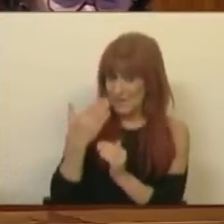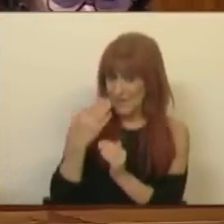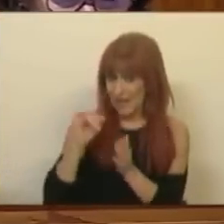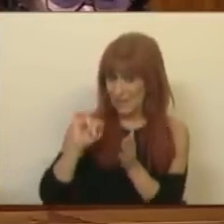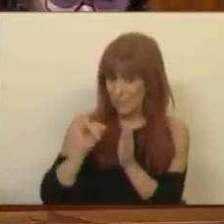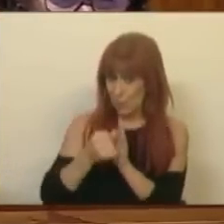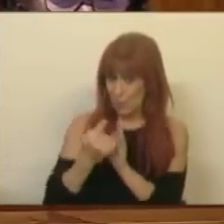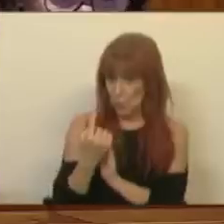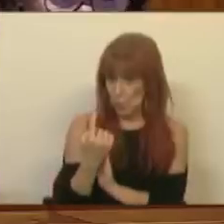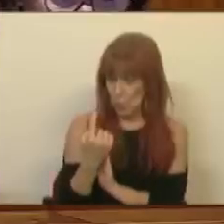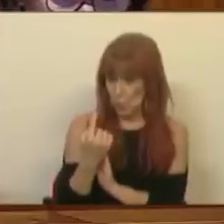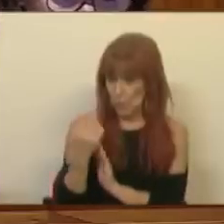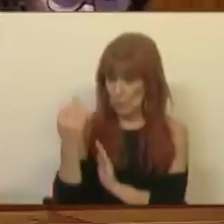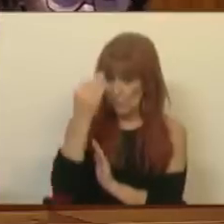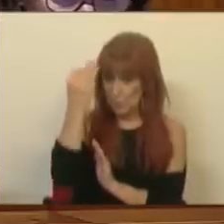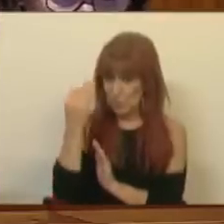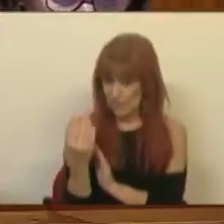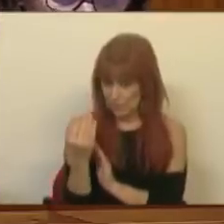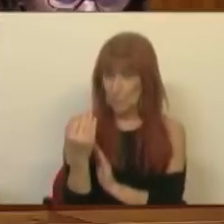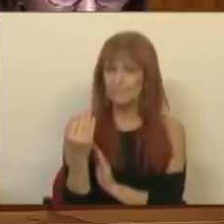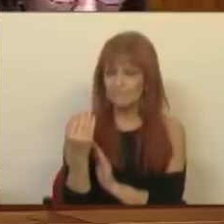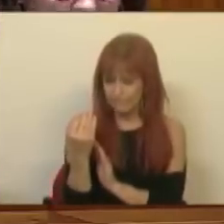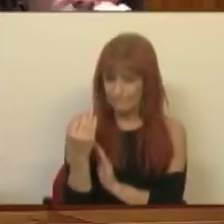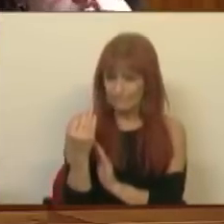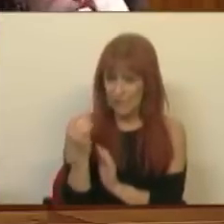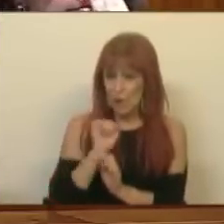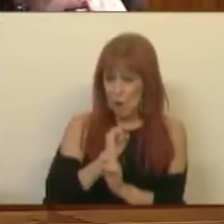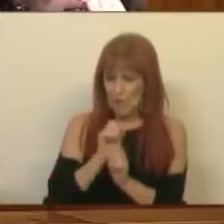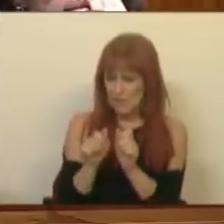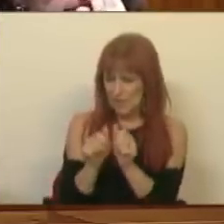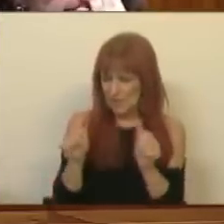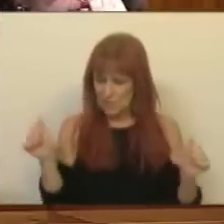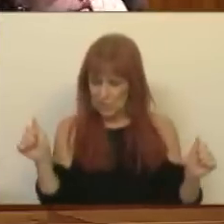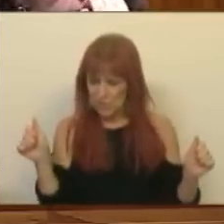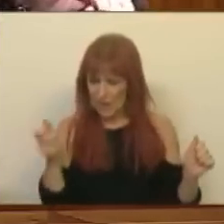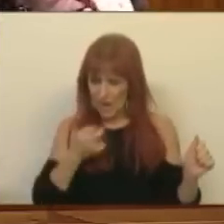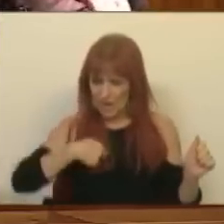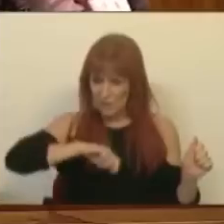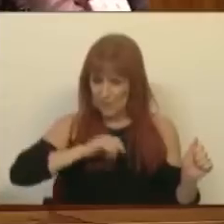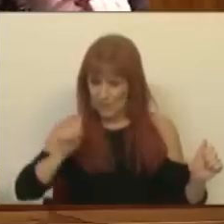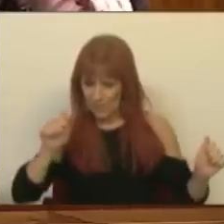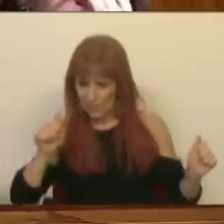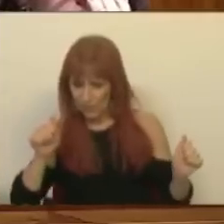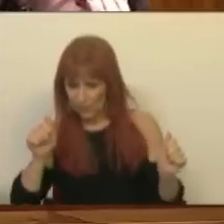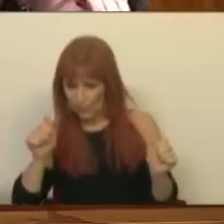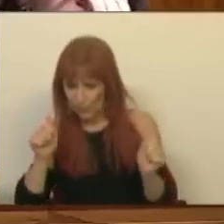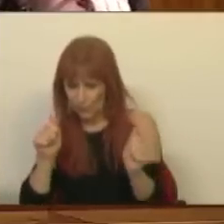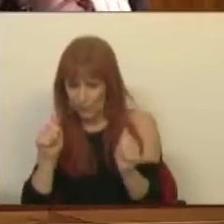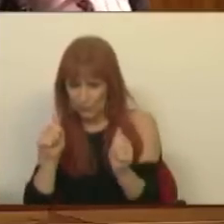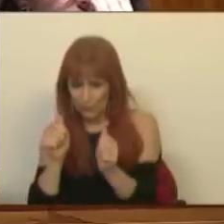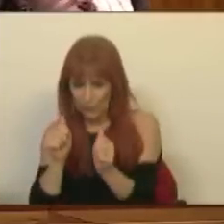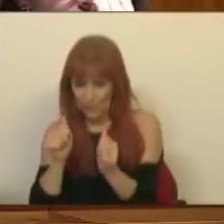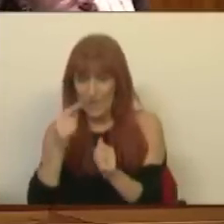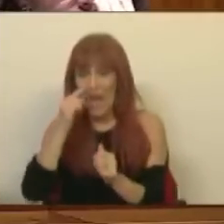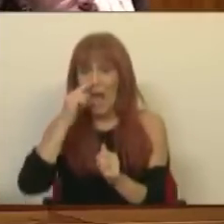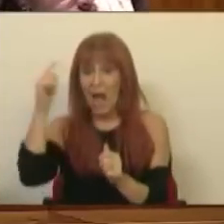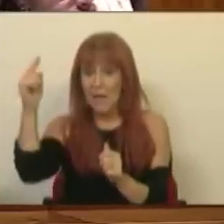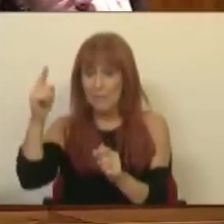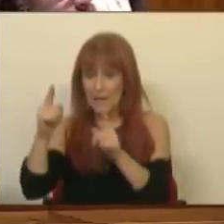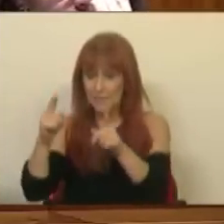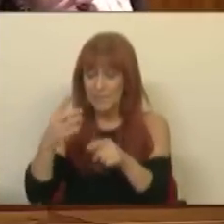ponto um ponto baixo a nossa distância relativamente à Espanha reduzimos relativamente a